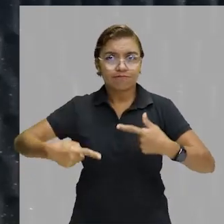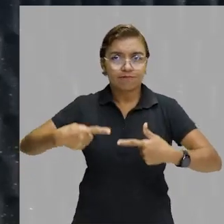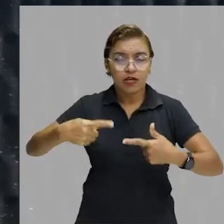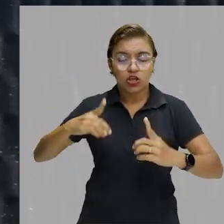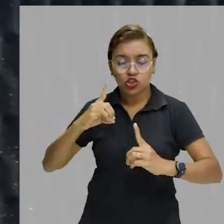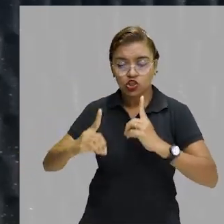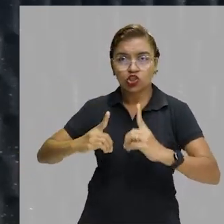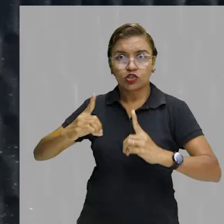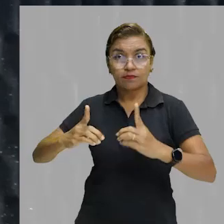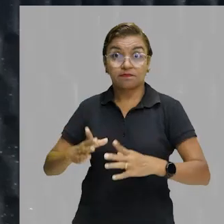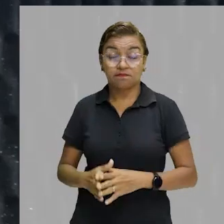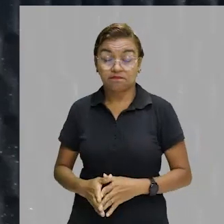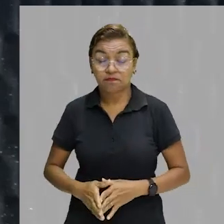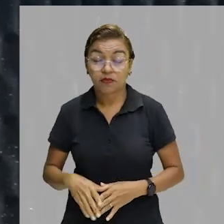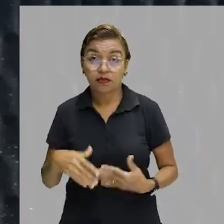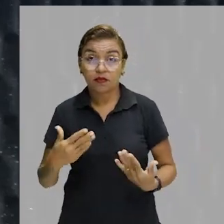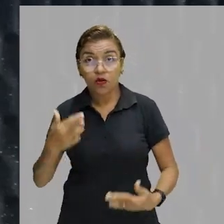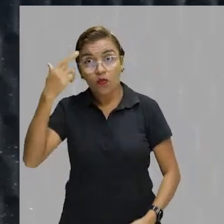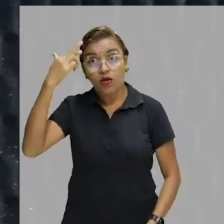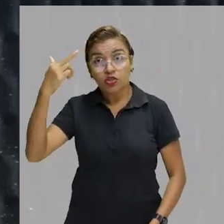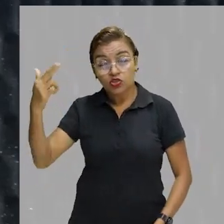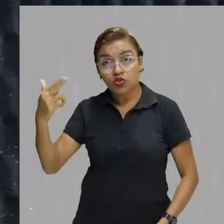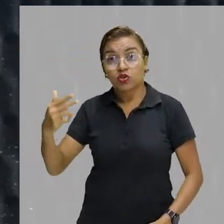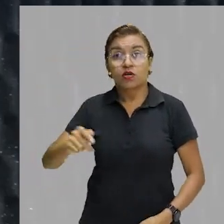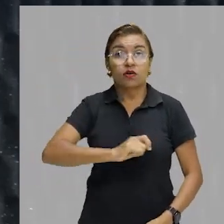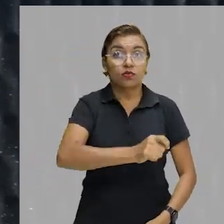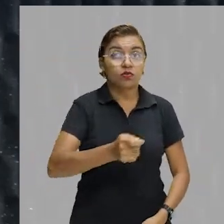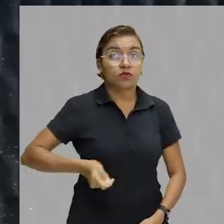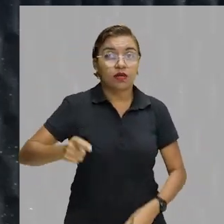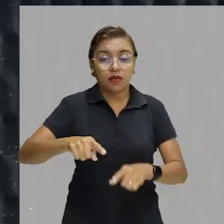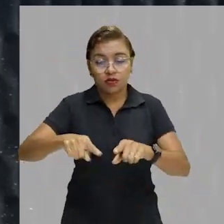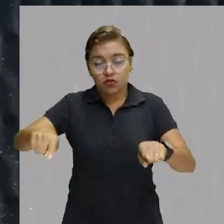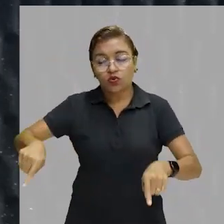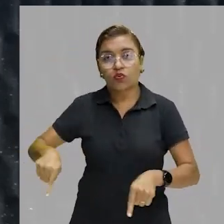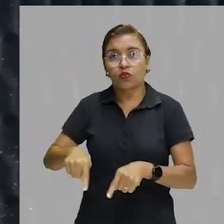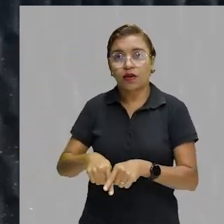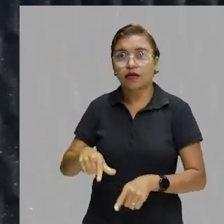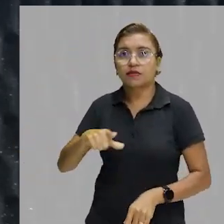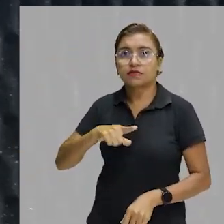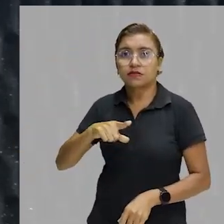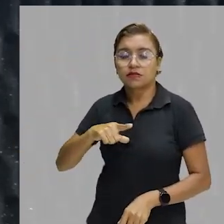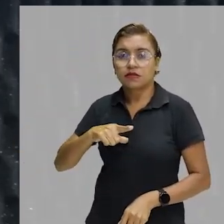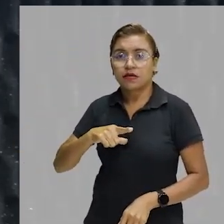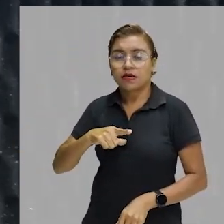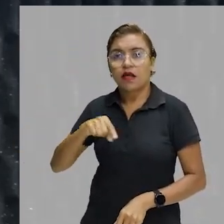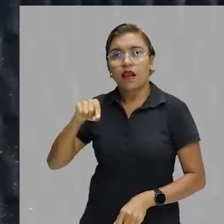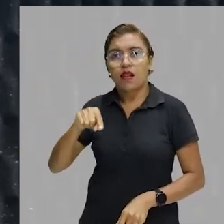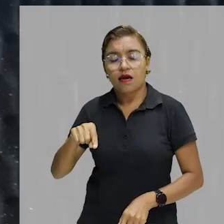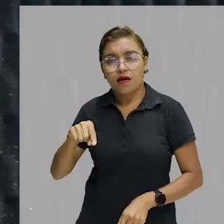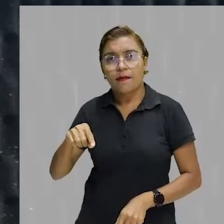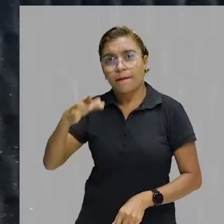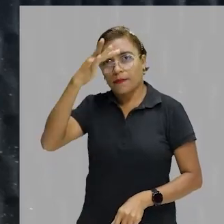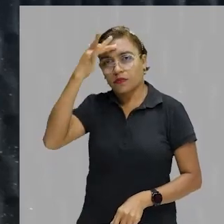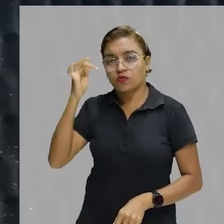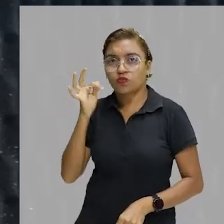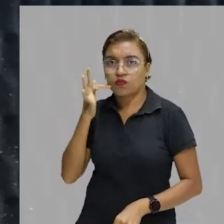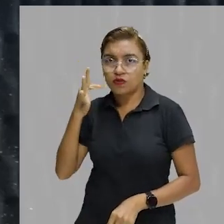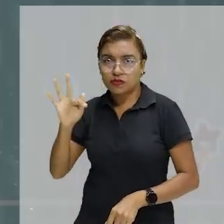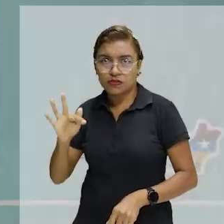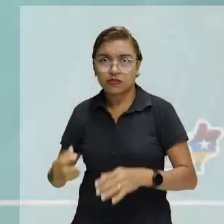Então, a história do tênis de quadra é mais ou menos isso. Os monges franceses criaram o tênis de